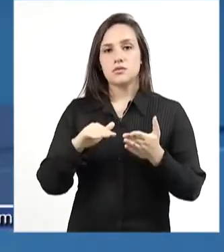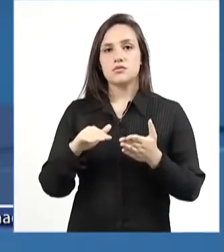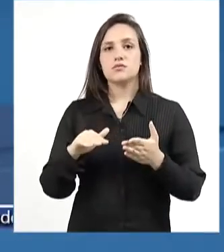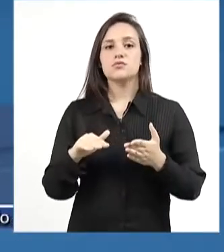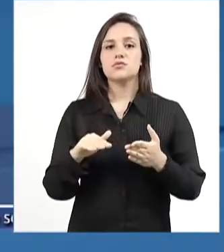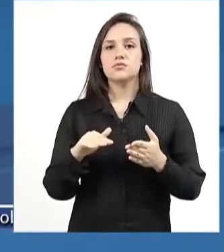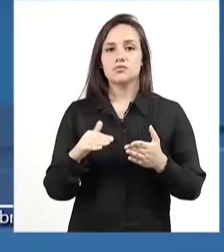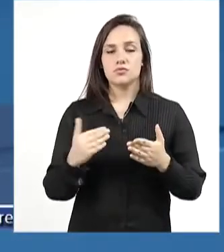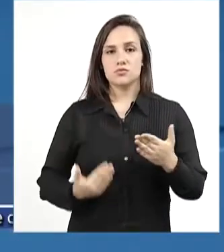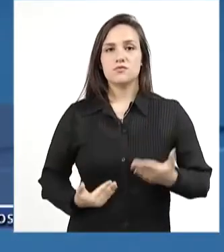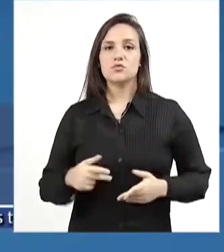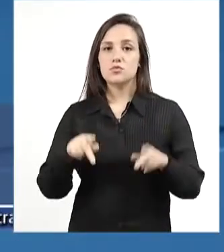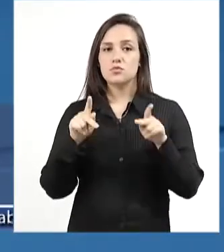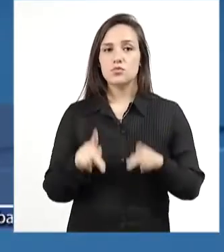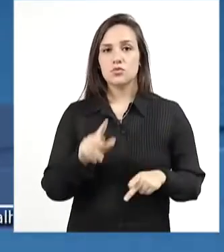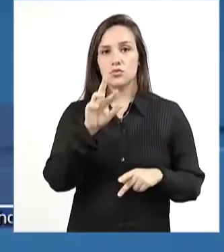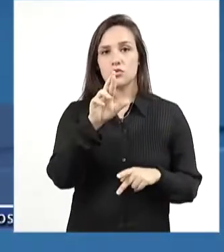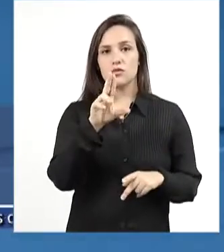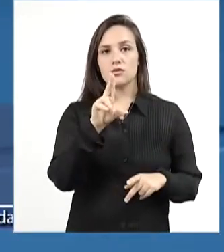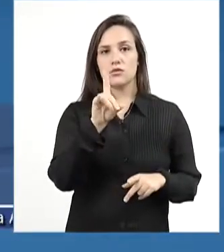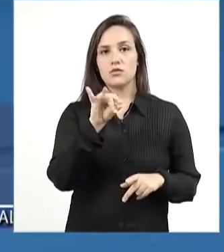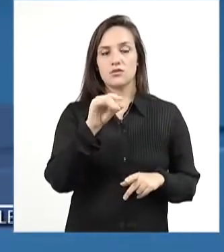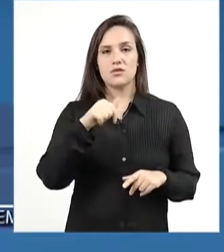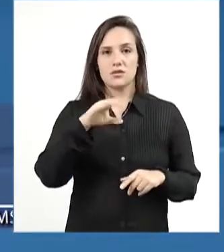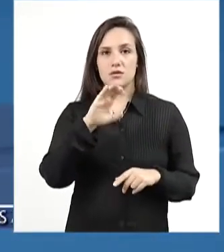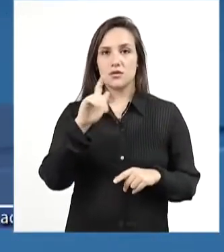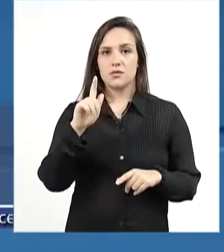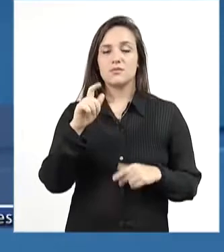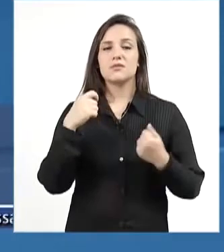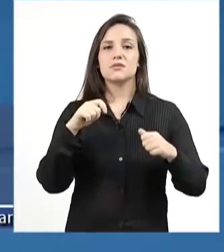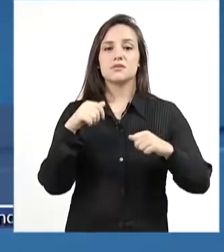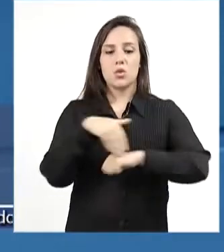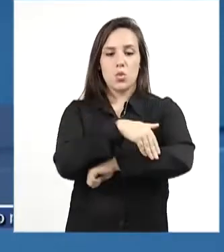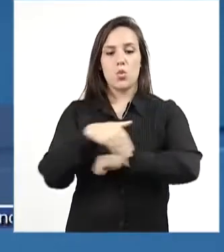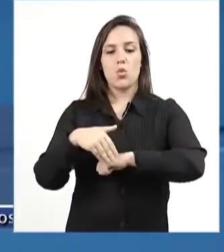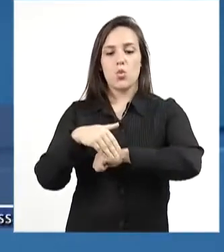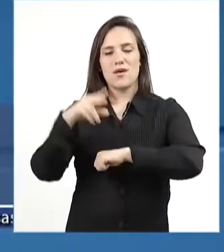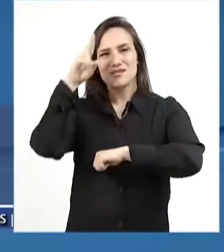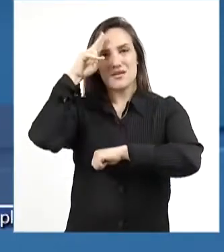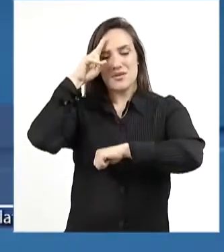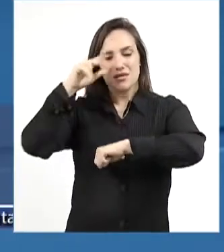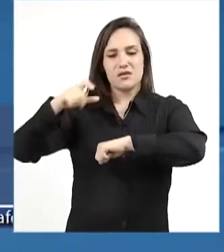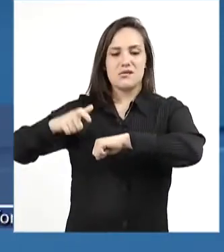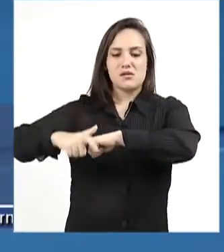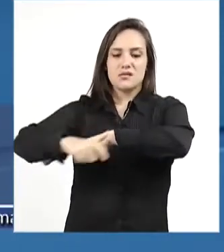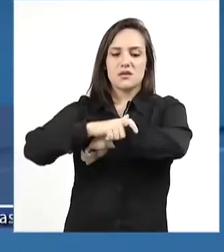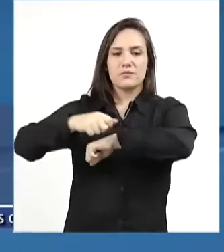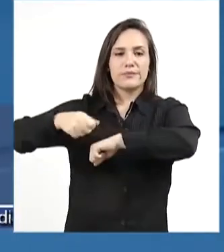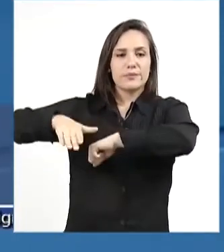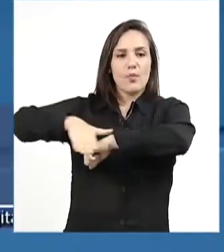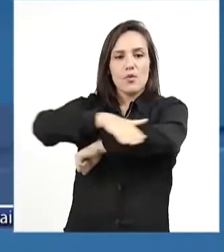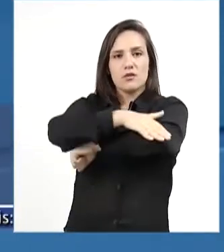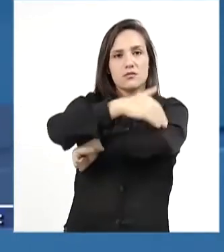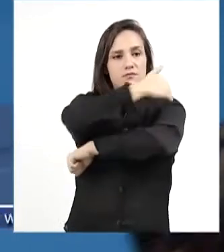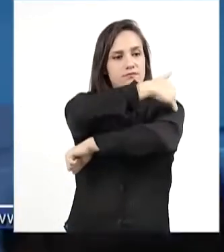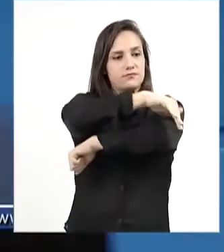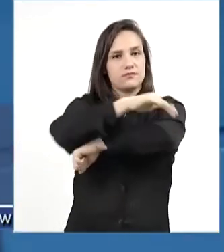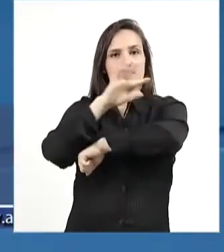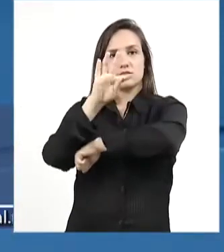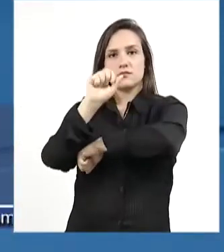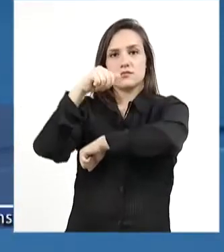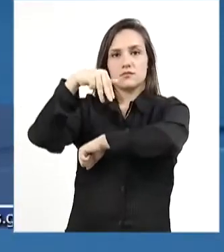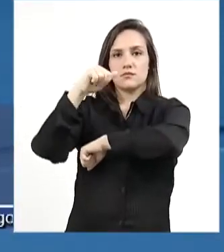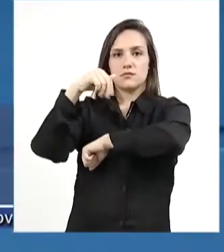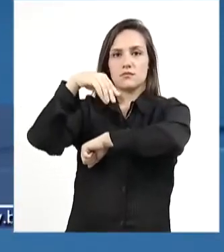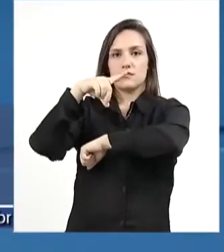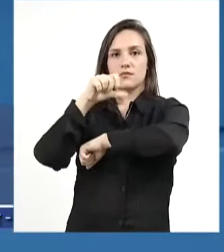Fiorese. Estou solicitando aí a manutenção asfáltica na rua Carlota de Almeida Lemos, entre a Avenida Tamandaré e a rua 3 Maria, próximo ao